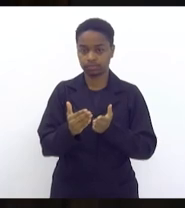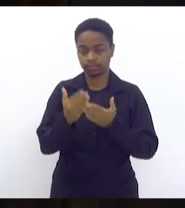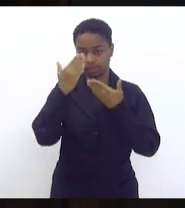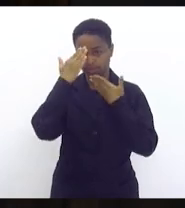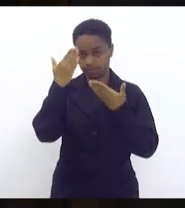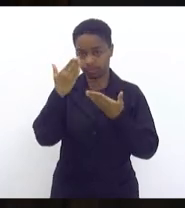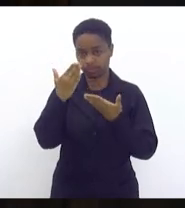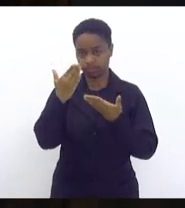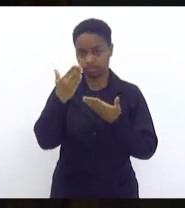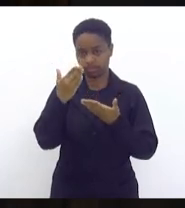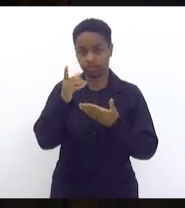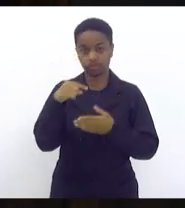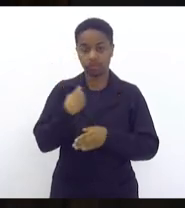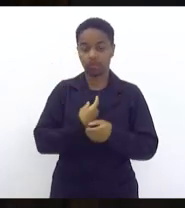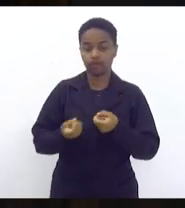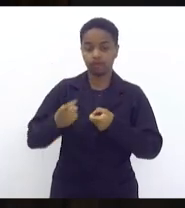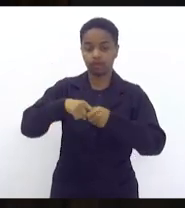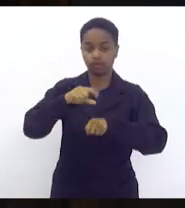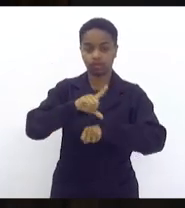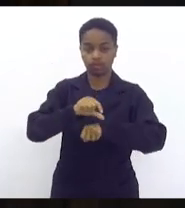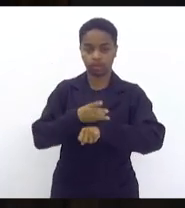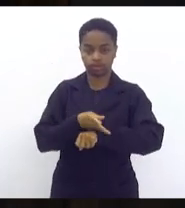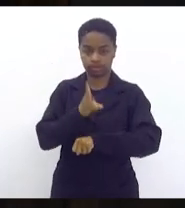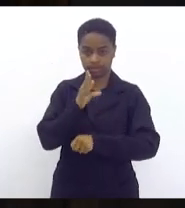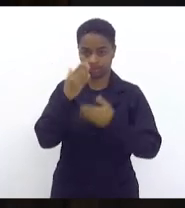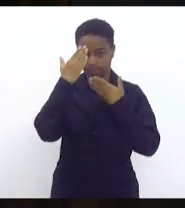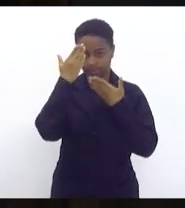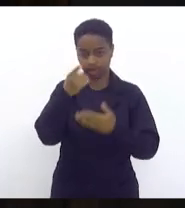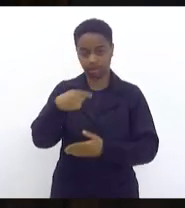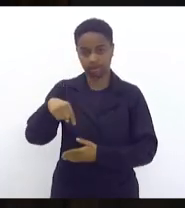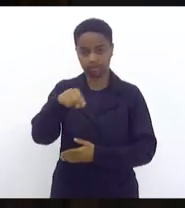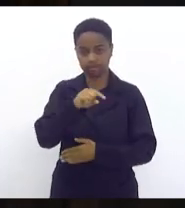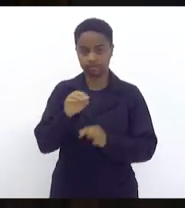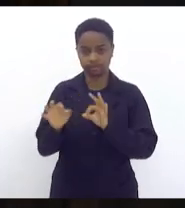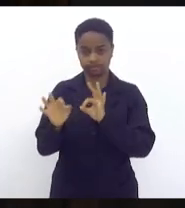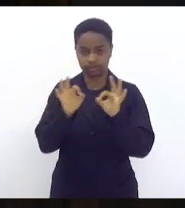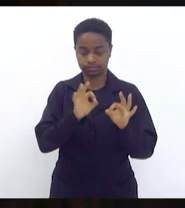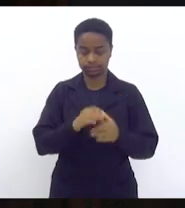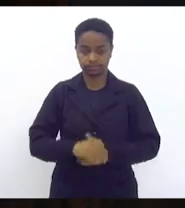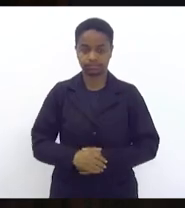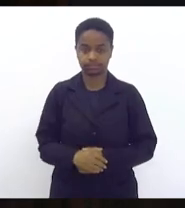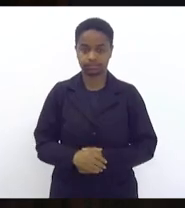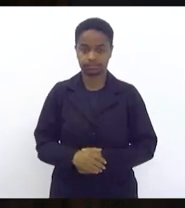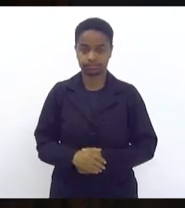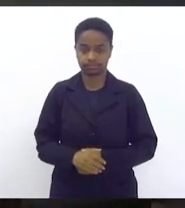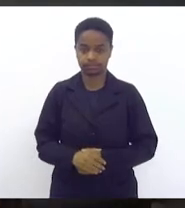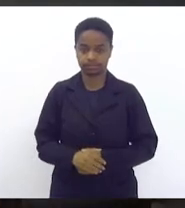Obrigada. Retornaremos às 15 horas. Obrigada a todas e todos.